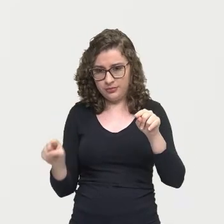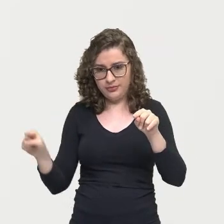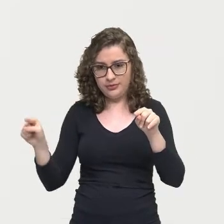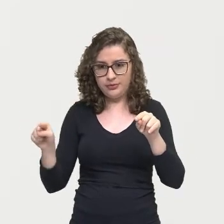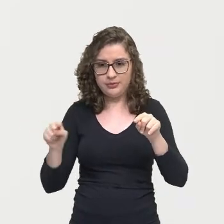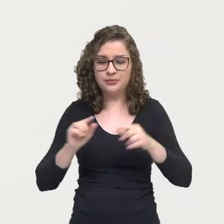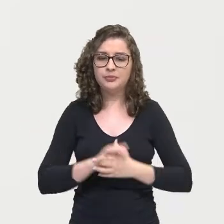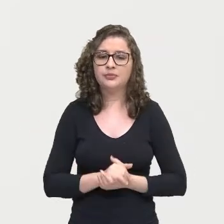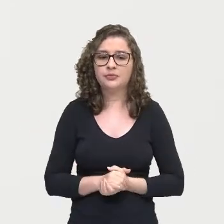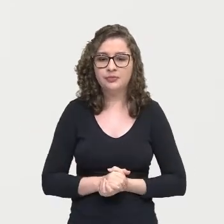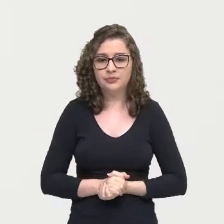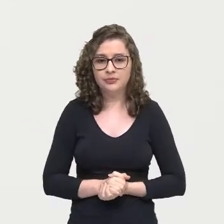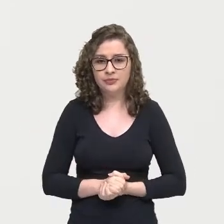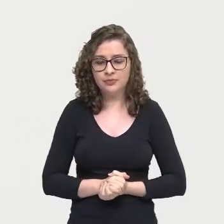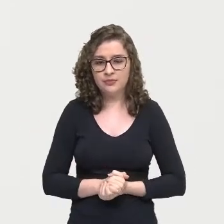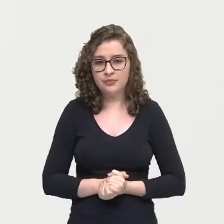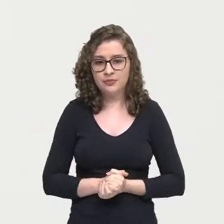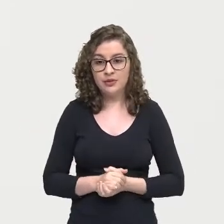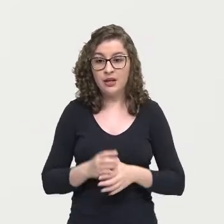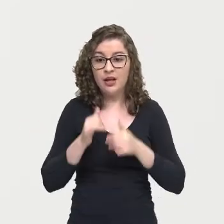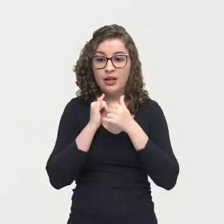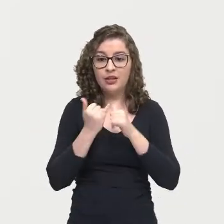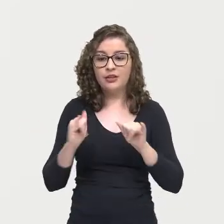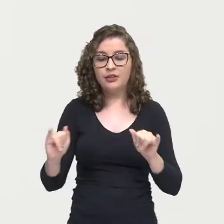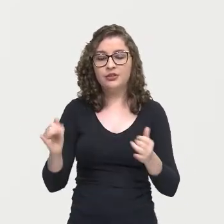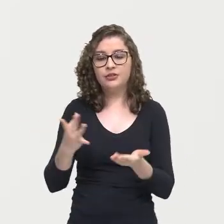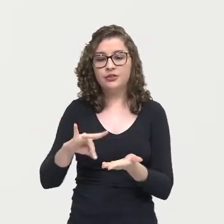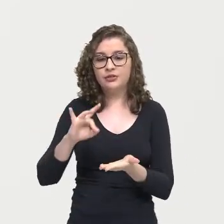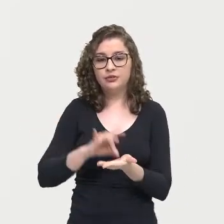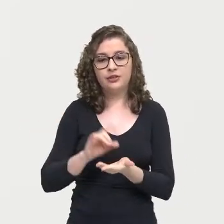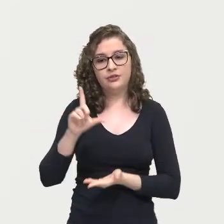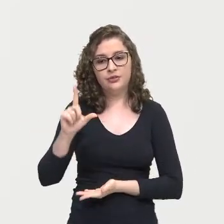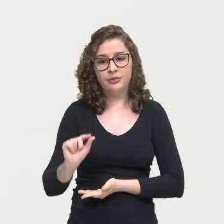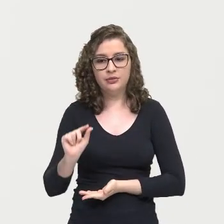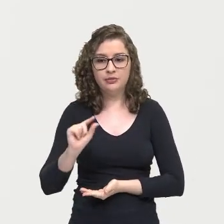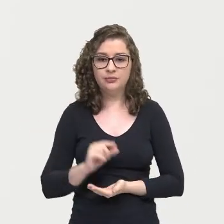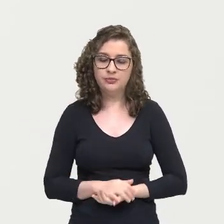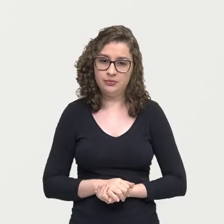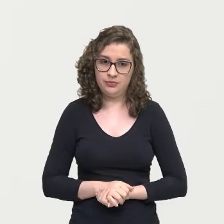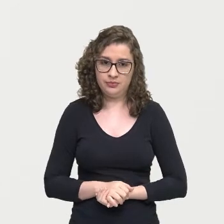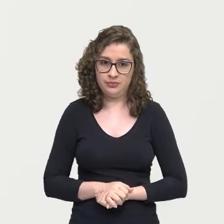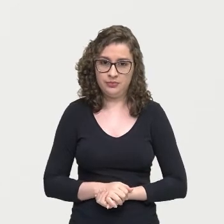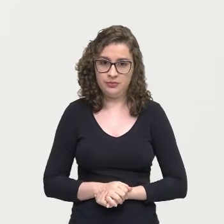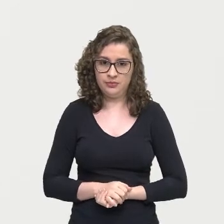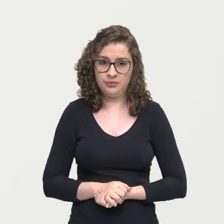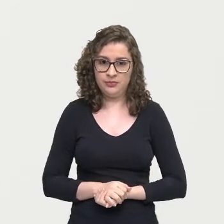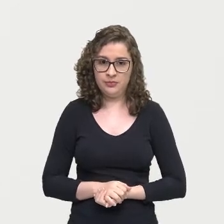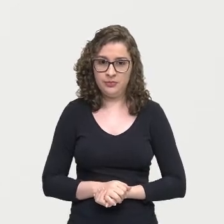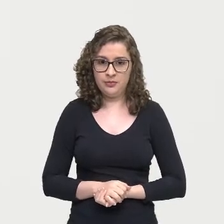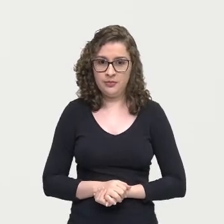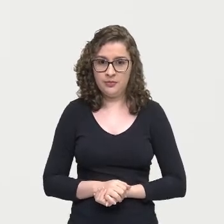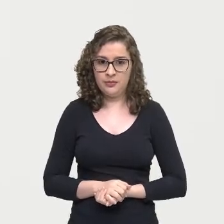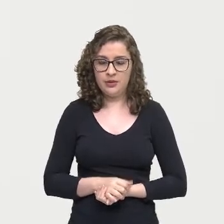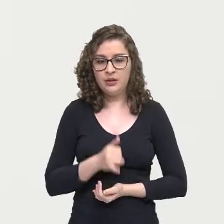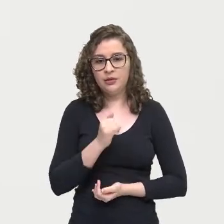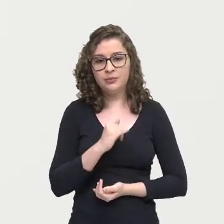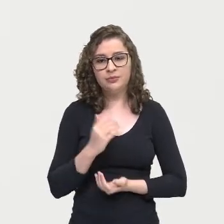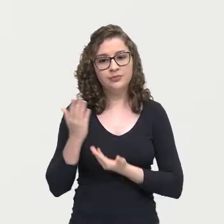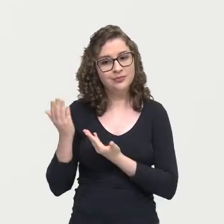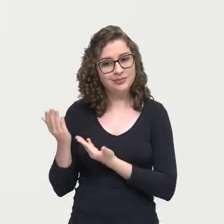percurso e a energia de ativação é menor, tá bom? Tá aqui, ó, os